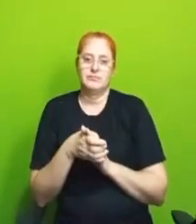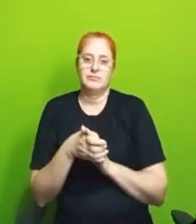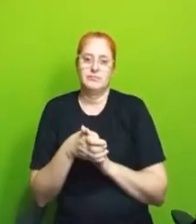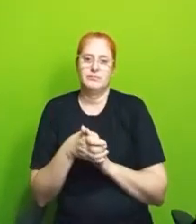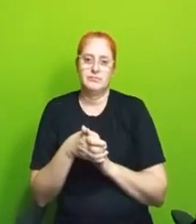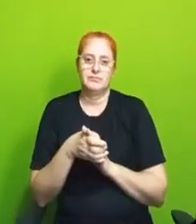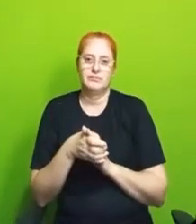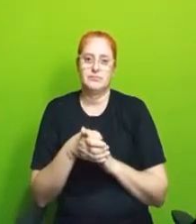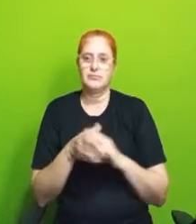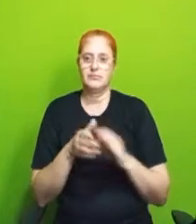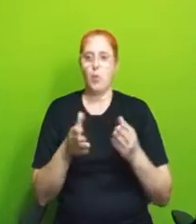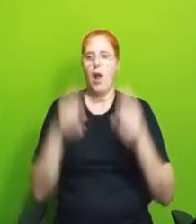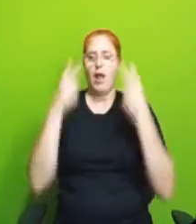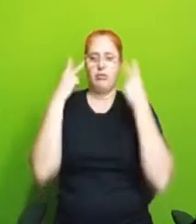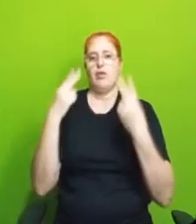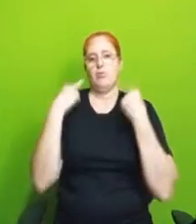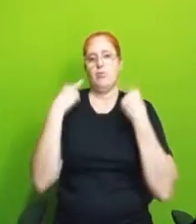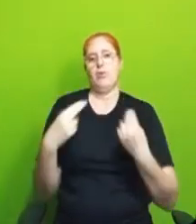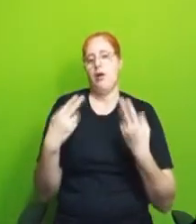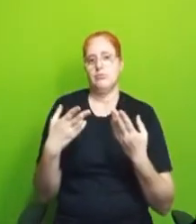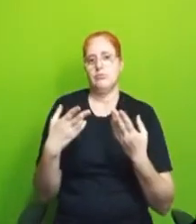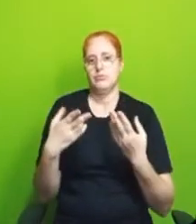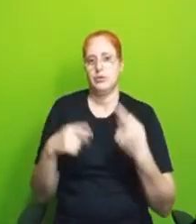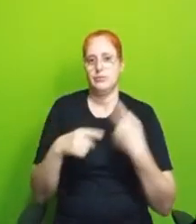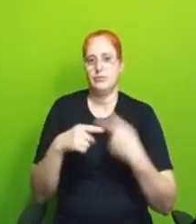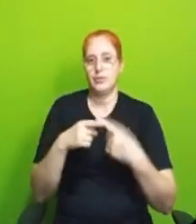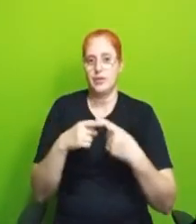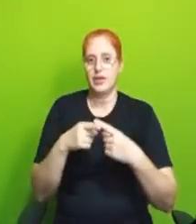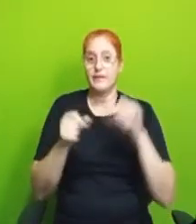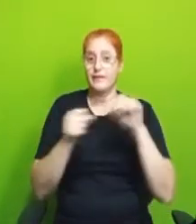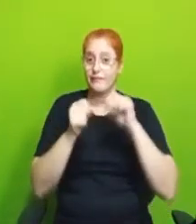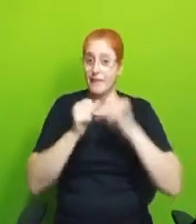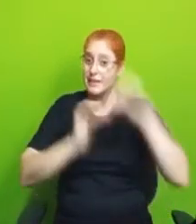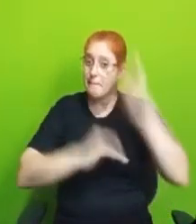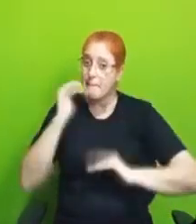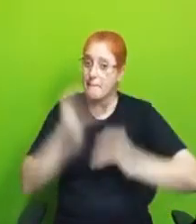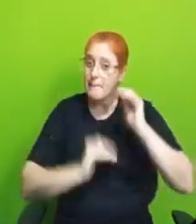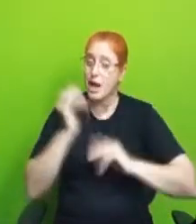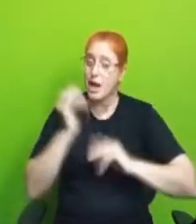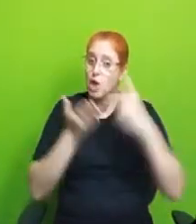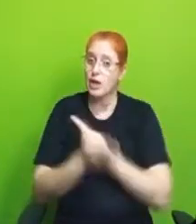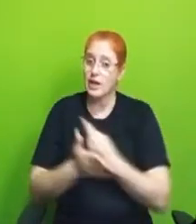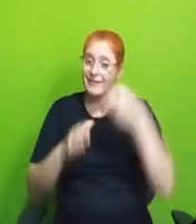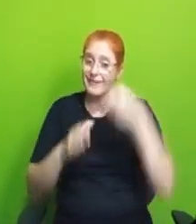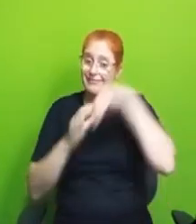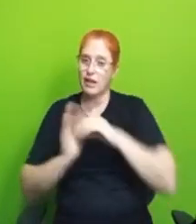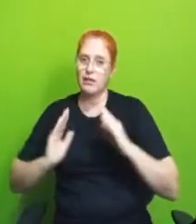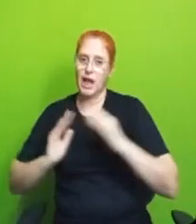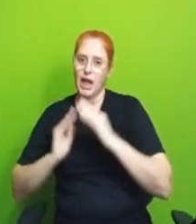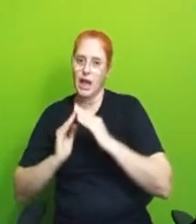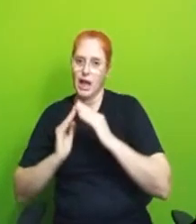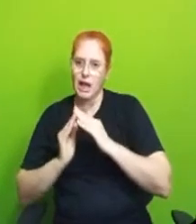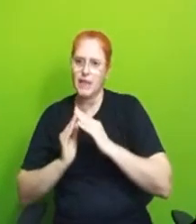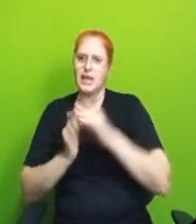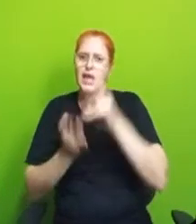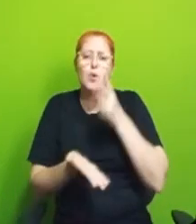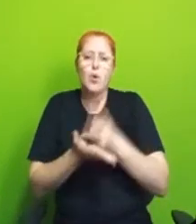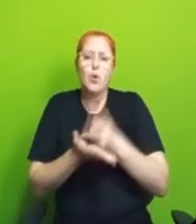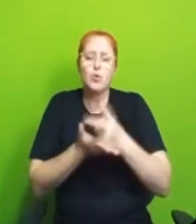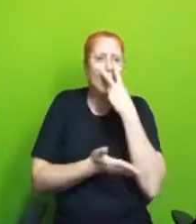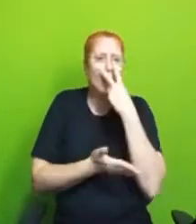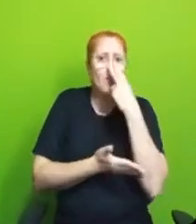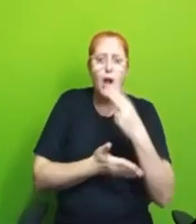natural. Isso se reproduz, aquilo que acontece na esfera privada se reproduz no âmbito da política pública, porque toda política